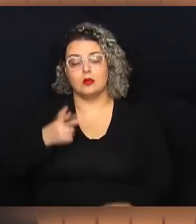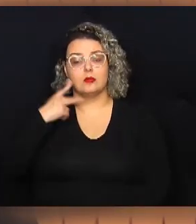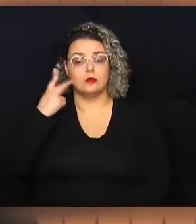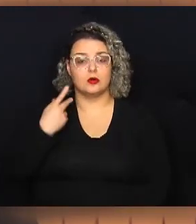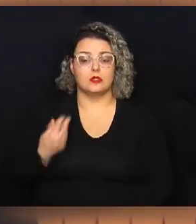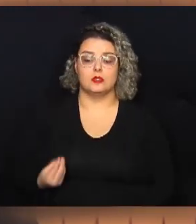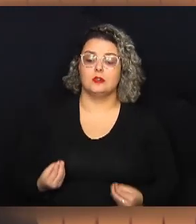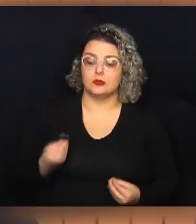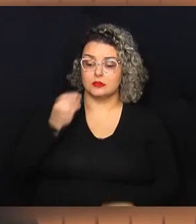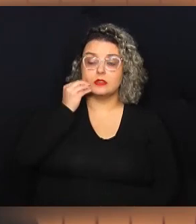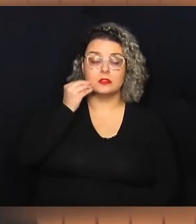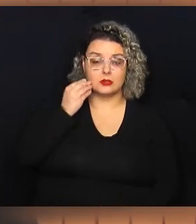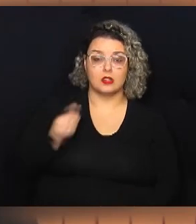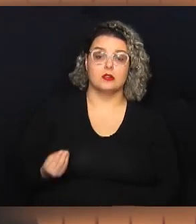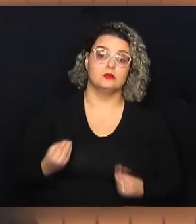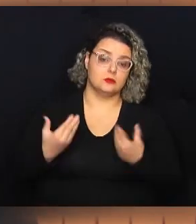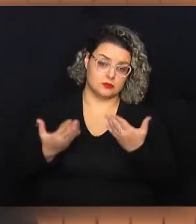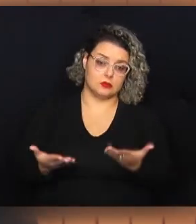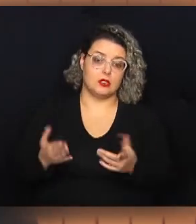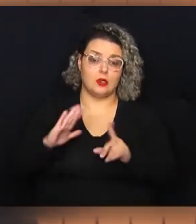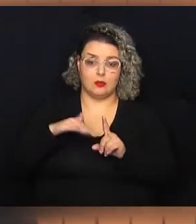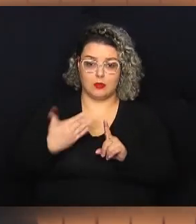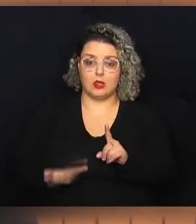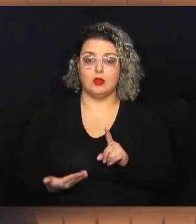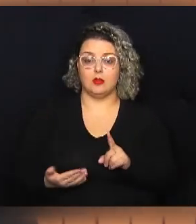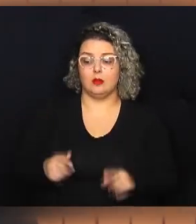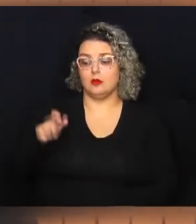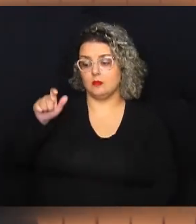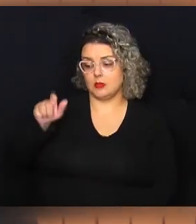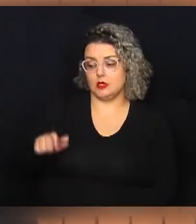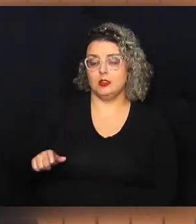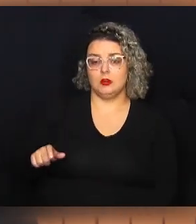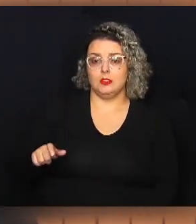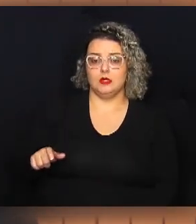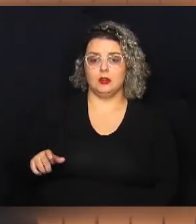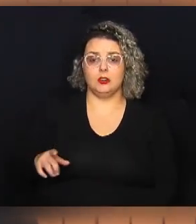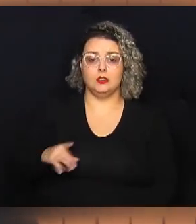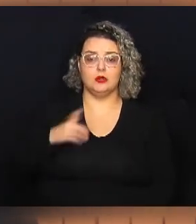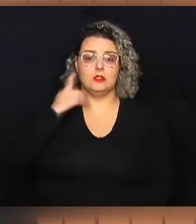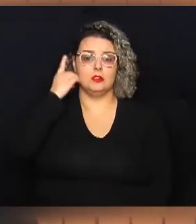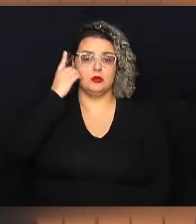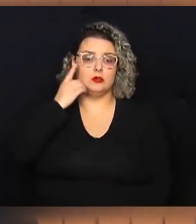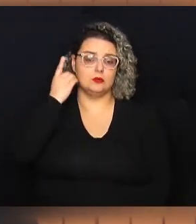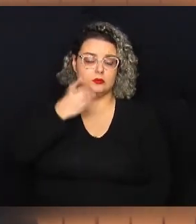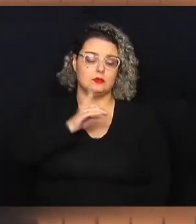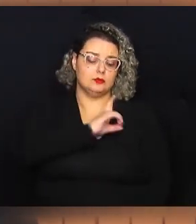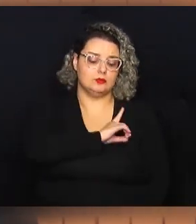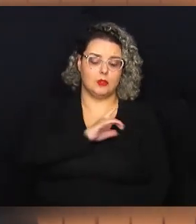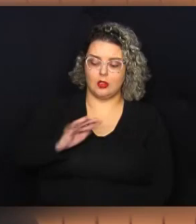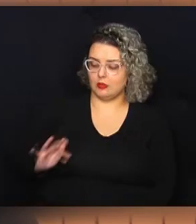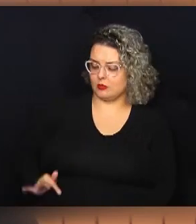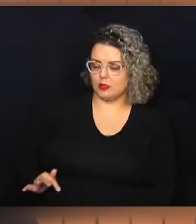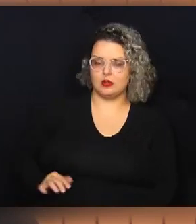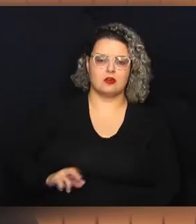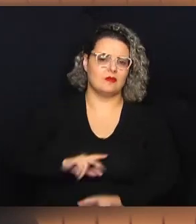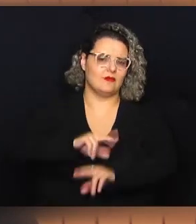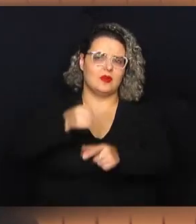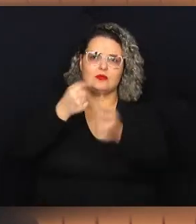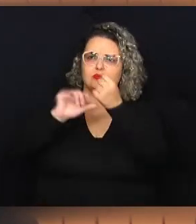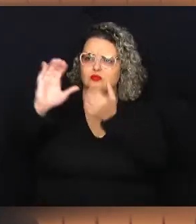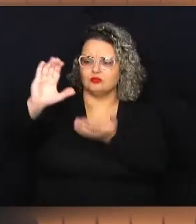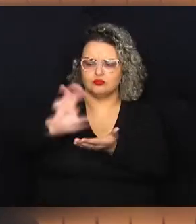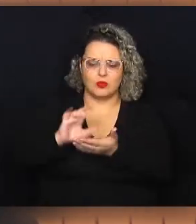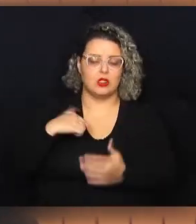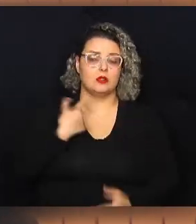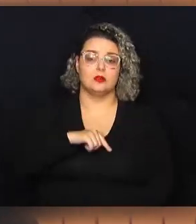vereadores Já deram já Tentaram dar uma honraria por uma pessoa um deputado federal por exemplo que traz tanto